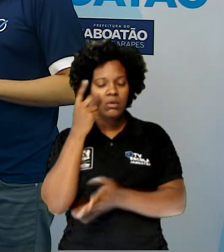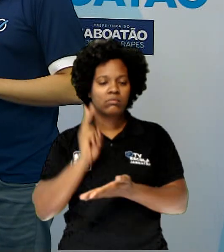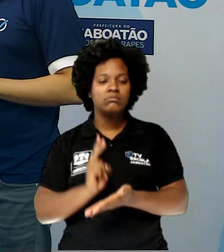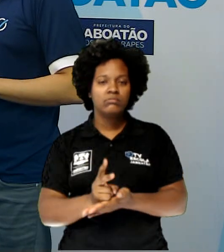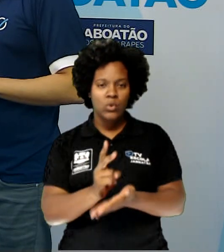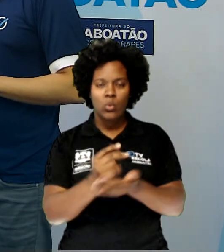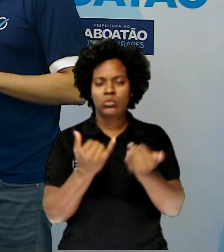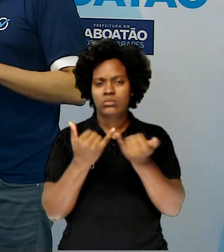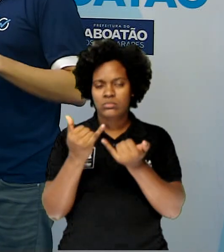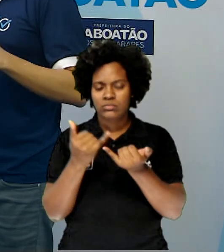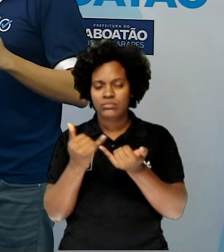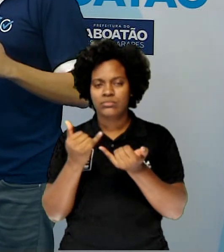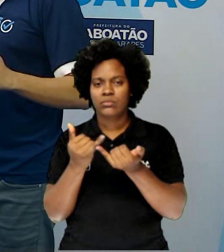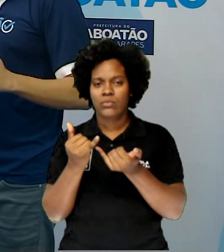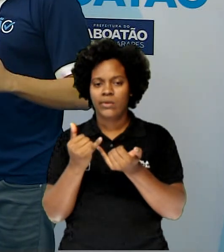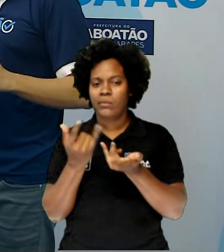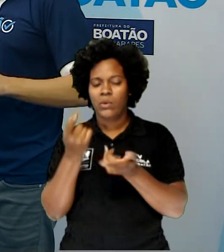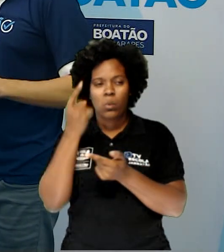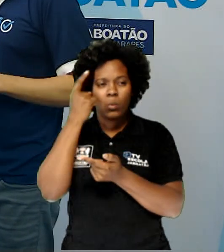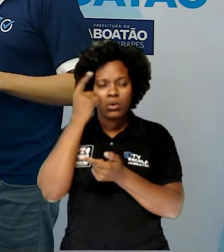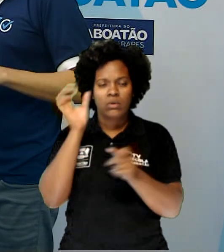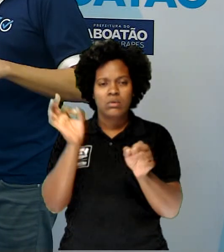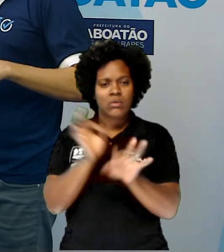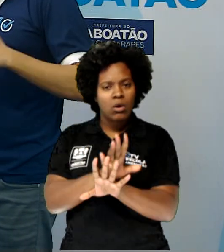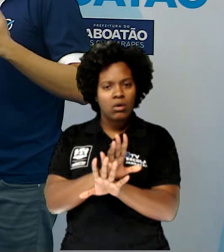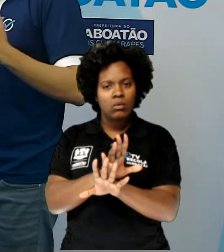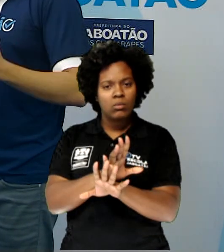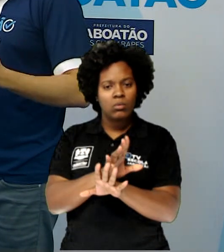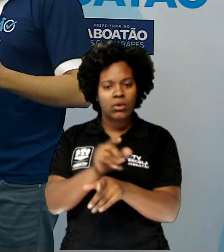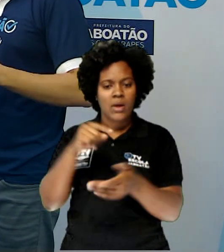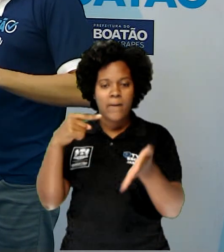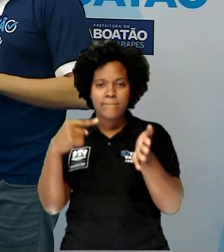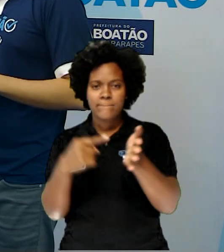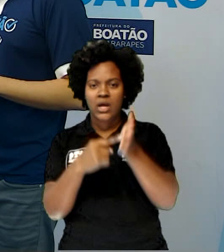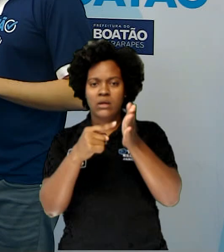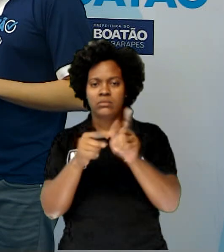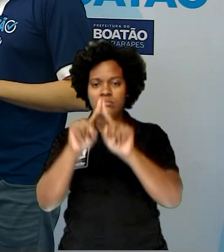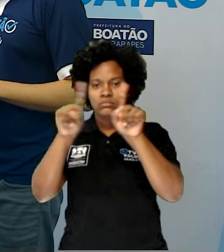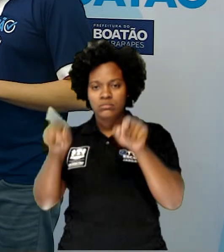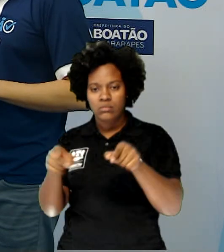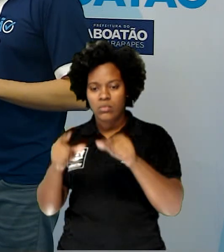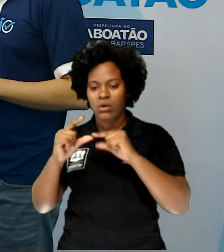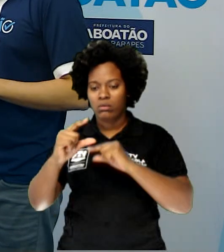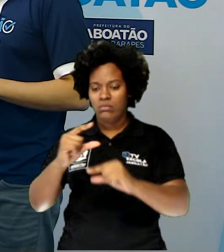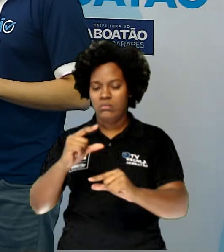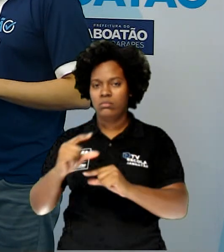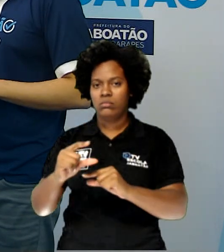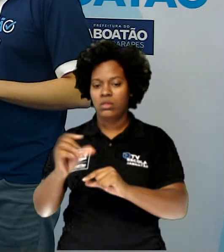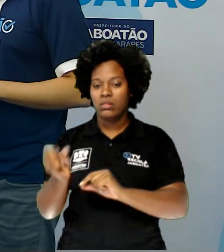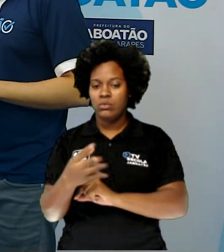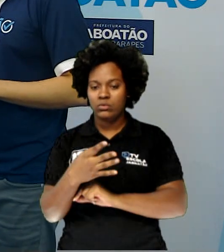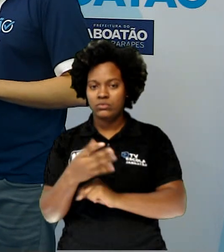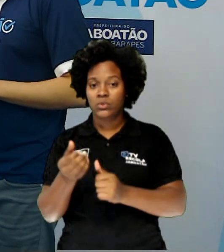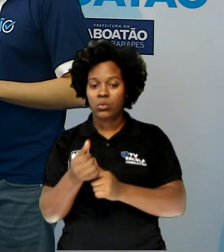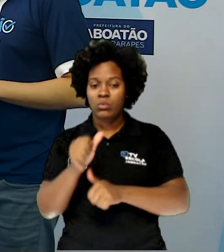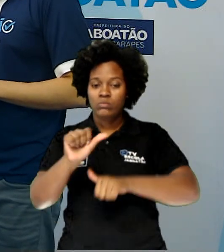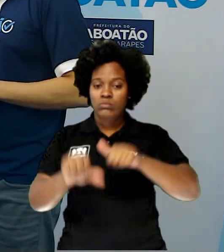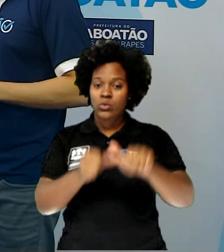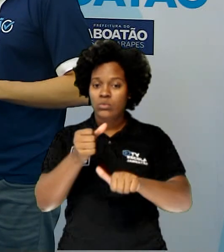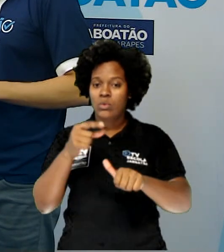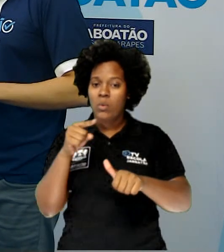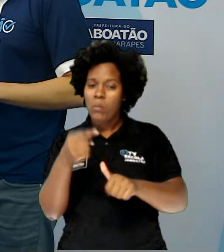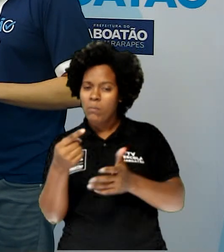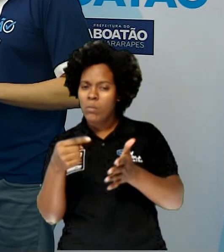mantida. Quando a ideia já é concluída, a gente abre um novo parágrafo. Então, neste caso, substituir o ponto final por uma vírgula